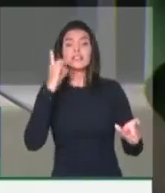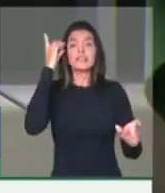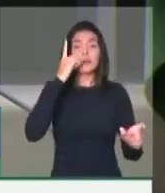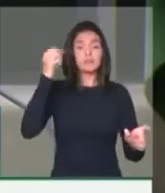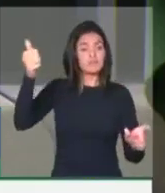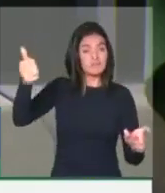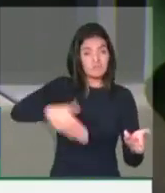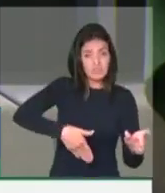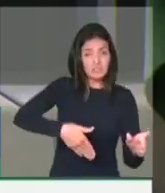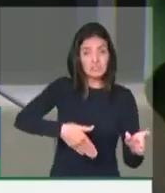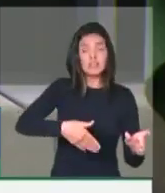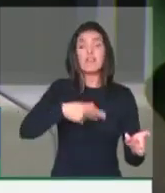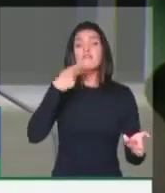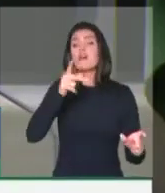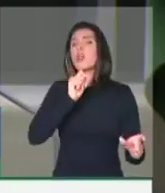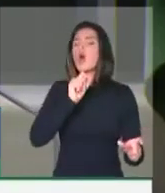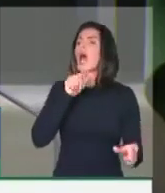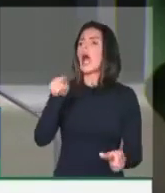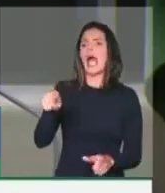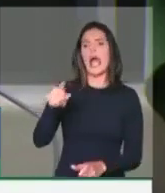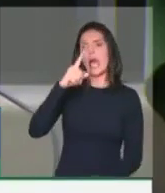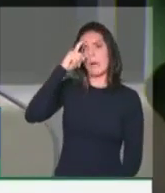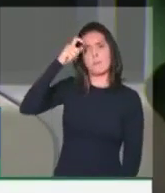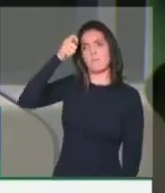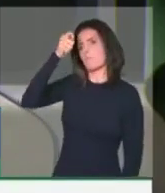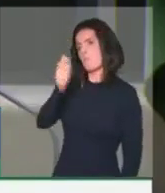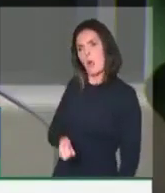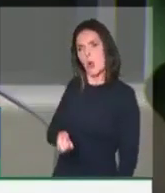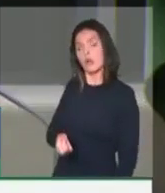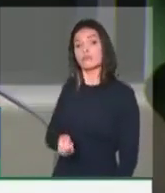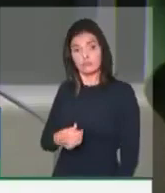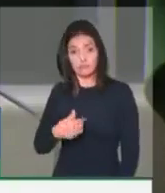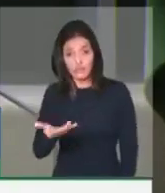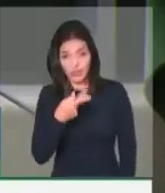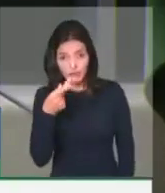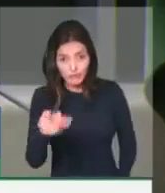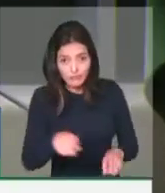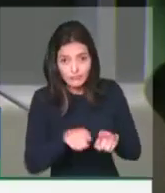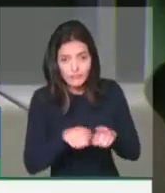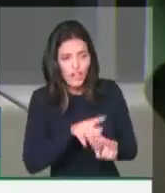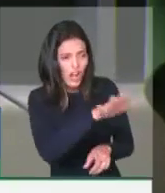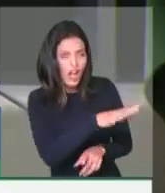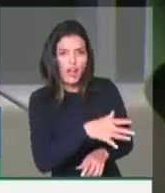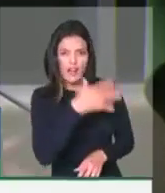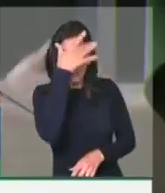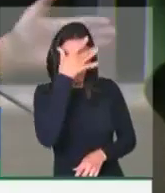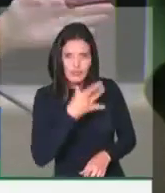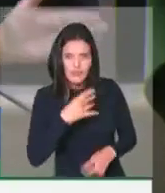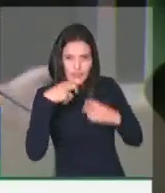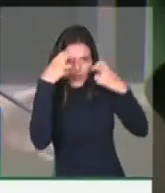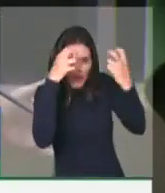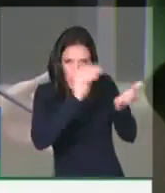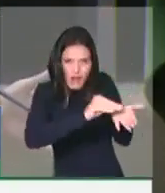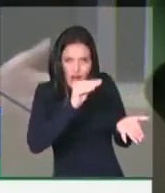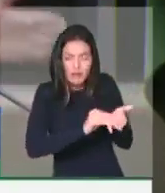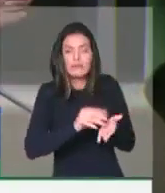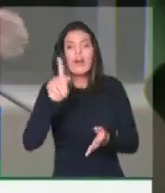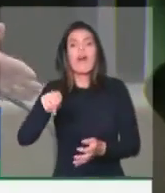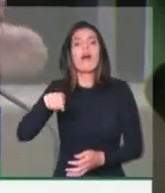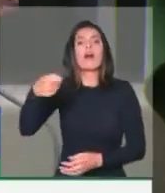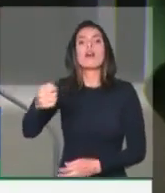ministro Sérgio Moro, eu também quero falar. Porque eu acho, deputado, que falta de vergonha na cara é ser